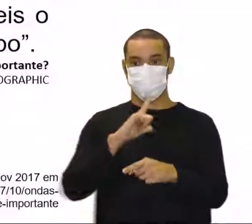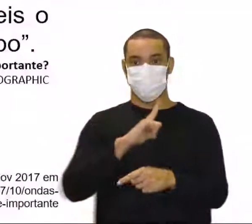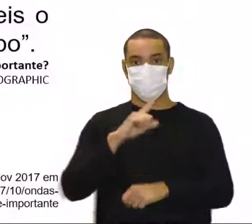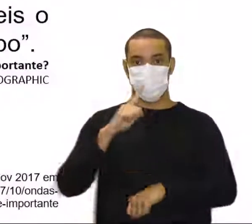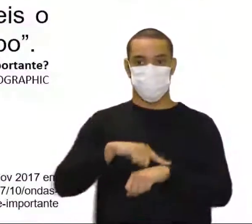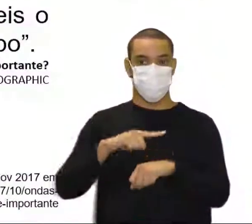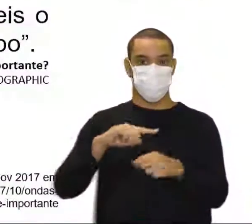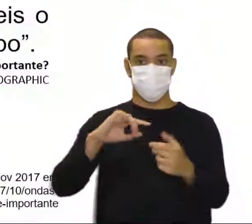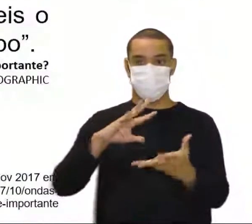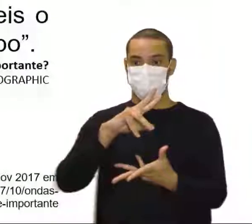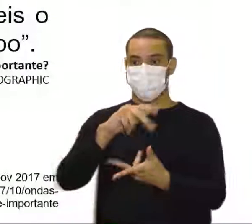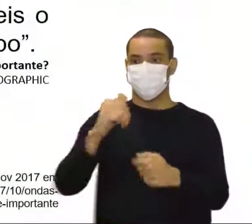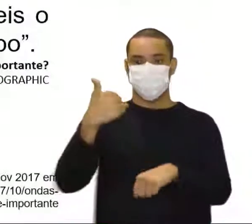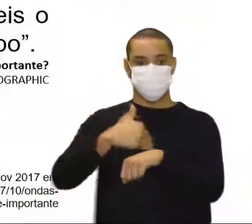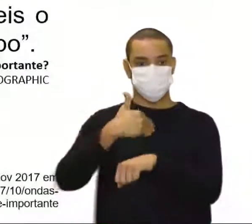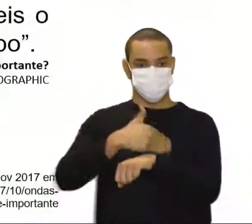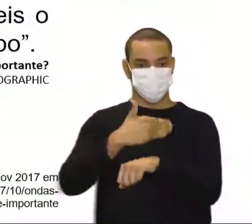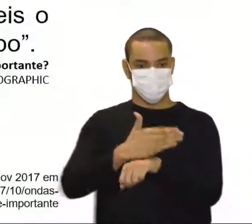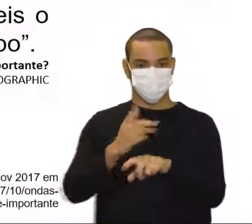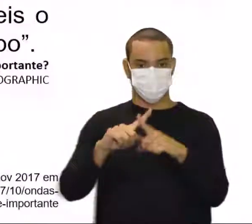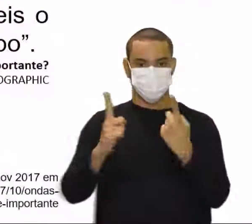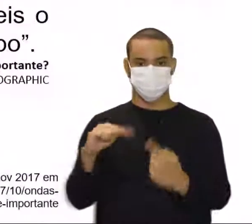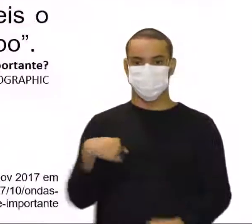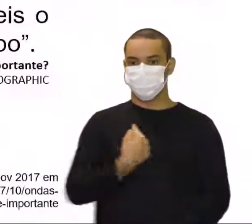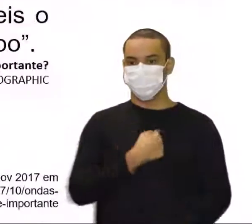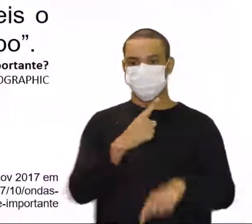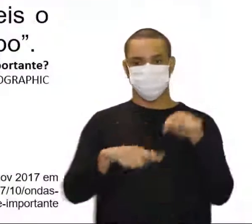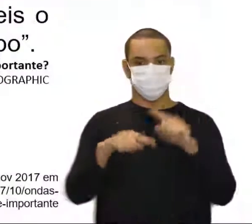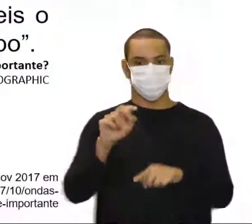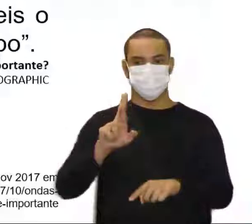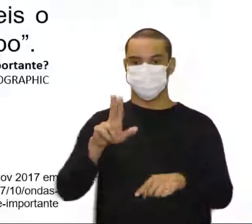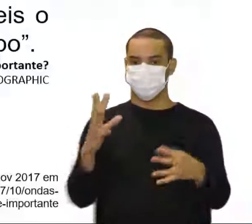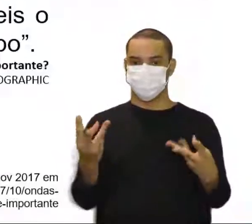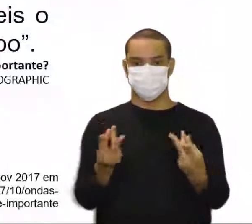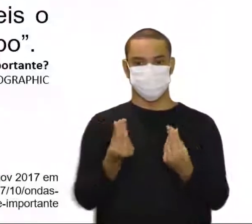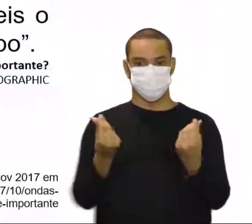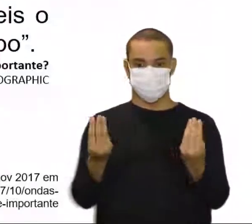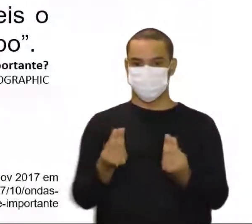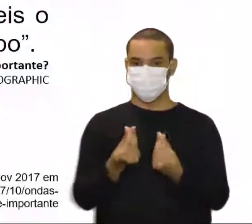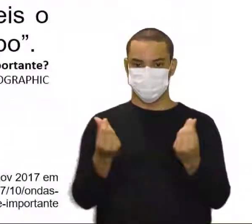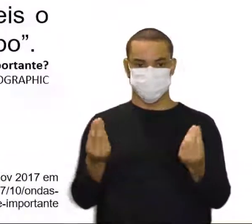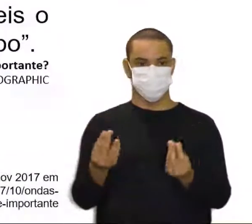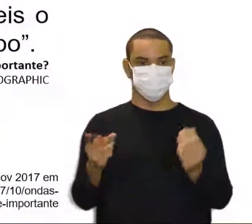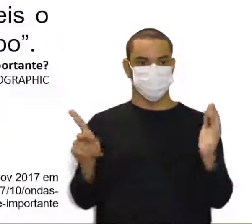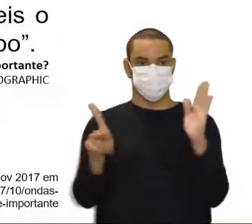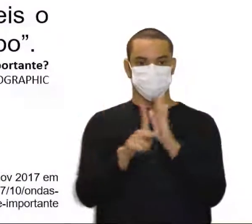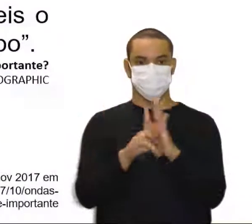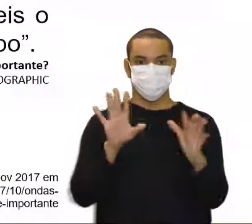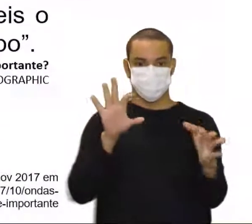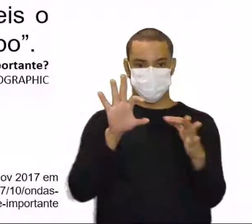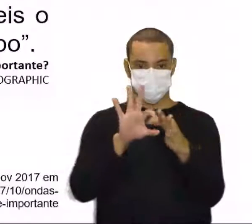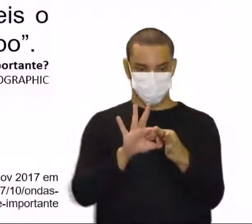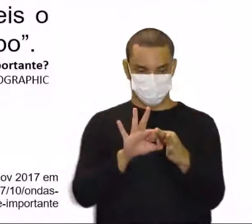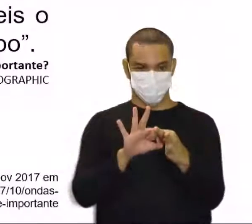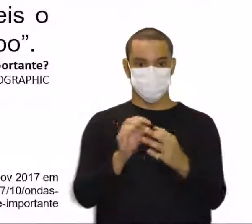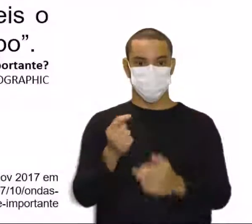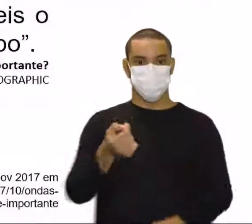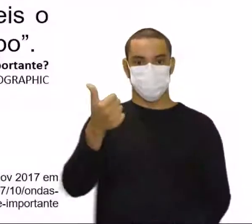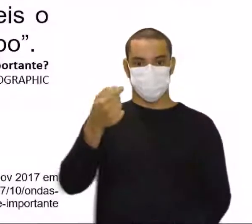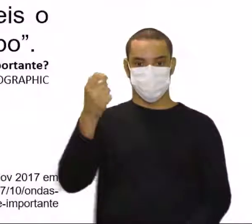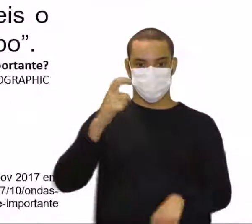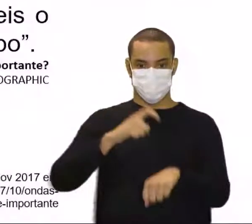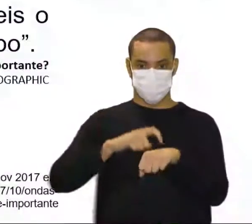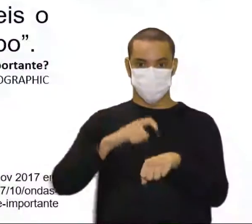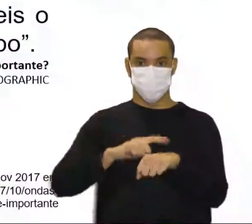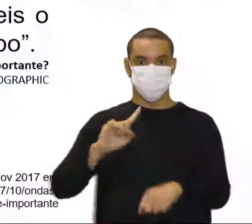todo, mas nossos instrumentos não eram sensíveis o suficiente para detectá-las até pouco tempo. Isso aqui